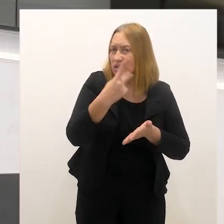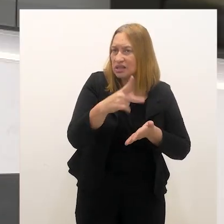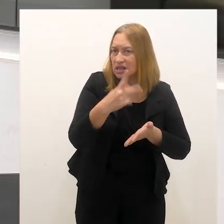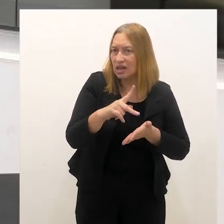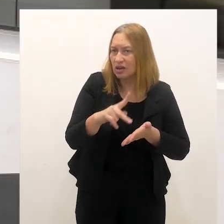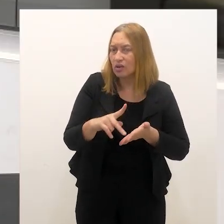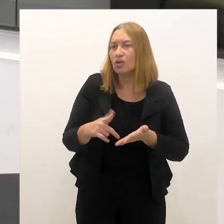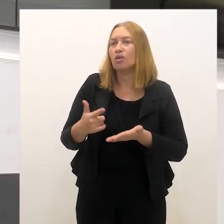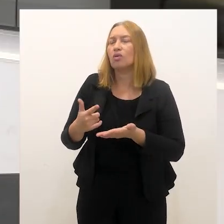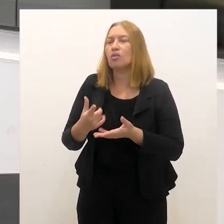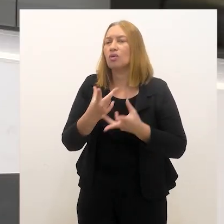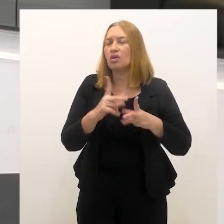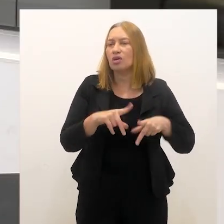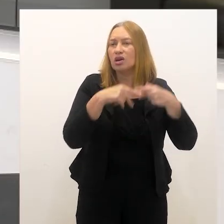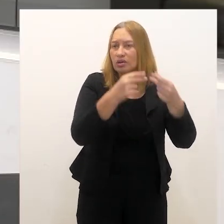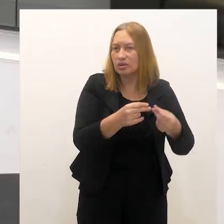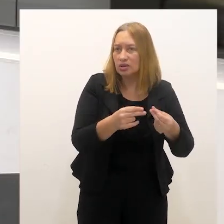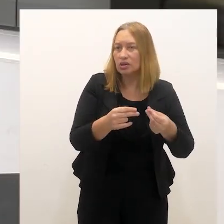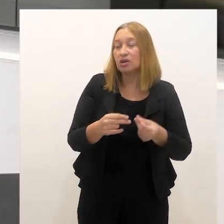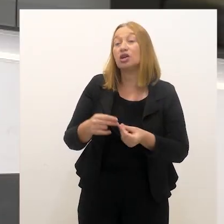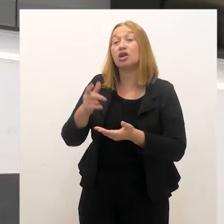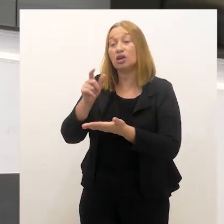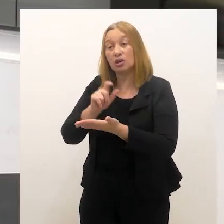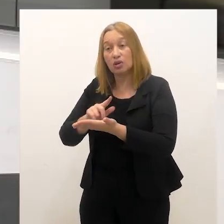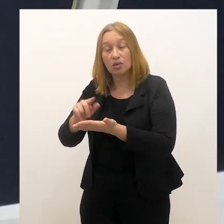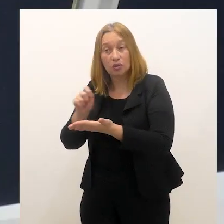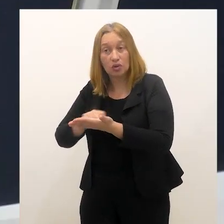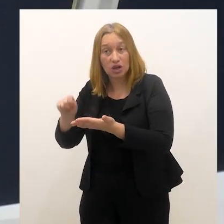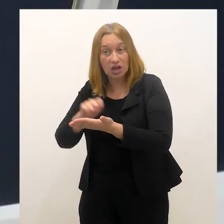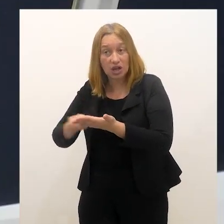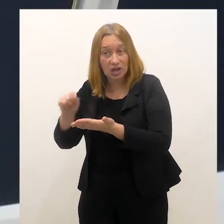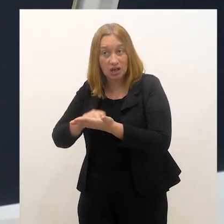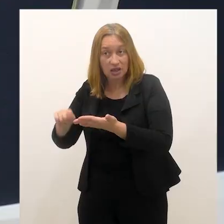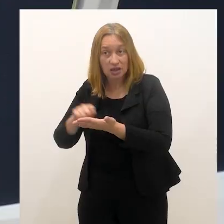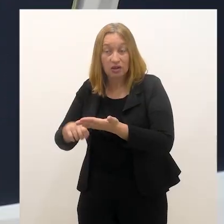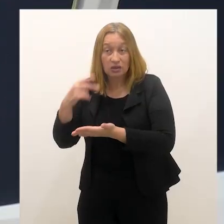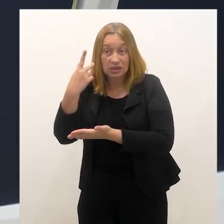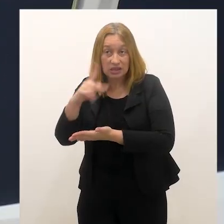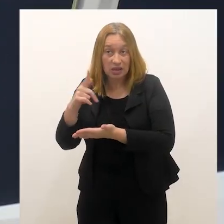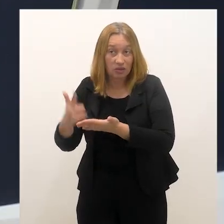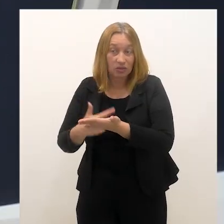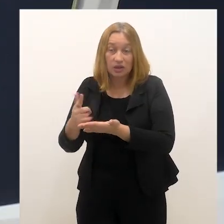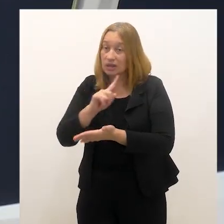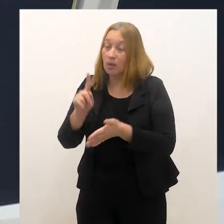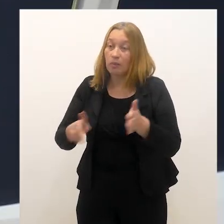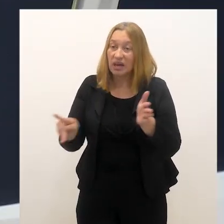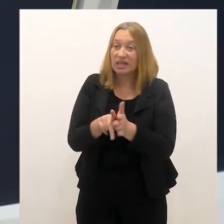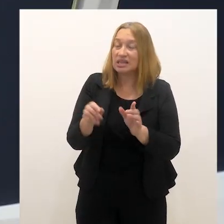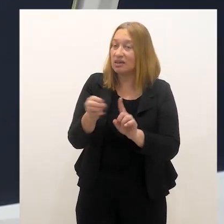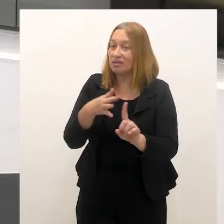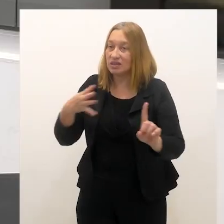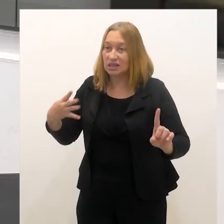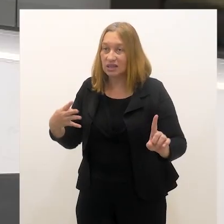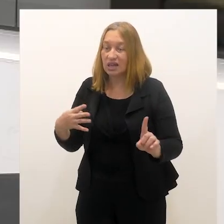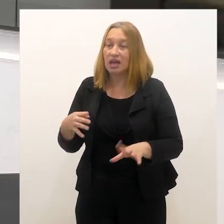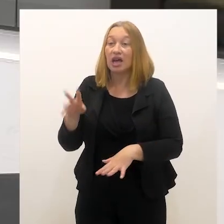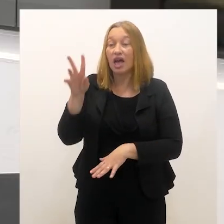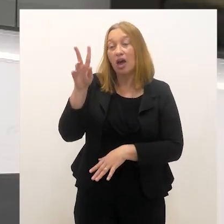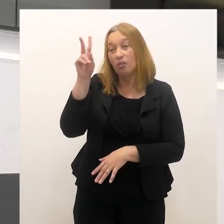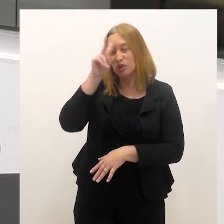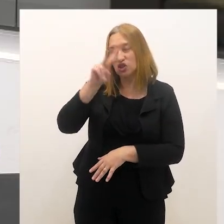você ganhou com o livro que você escreveu, o livro que você escreveu não é um livro LGBT. Não. É uma história,